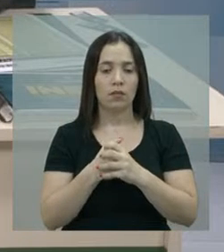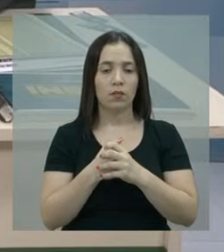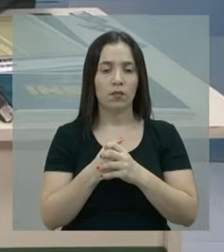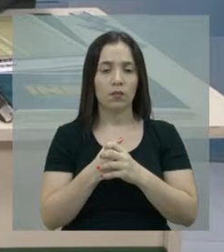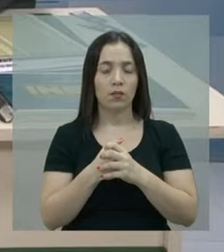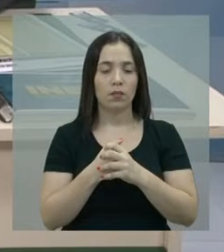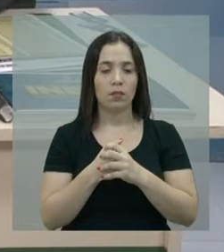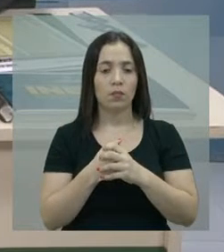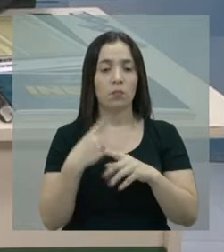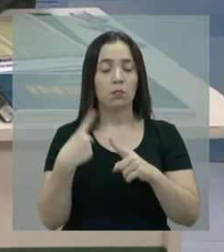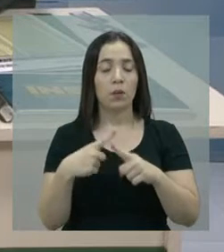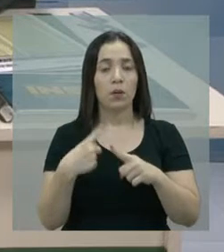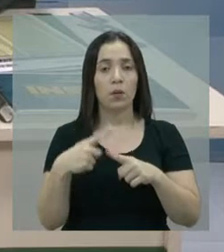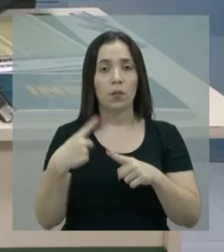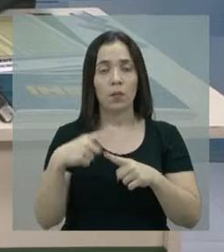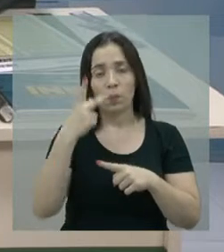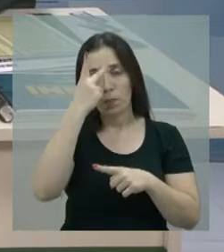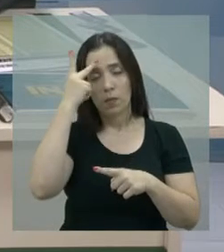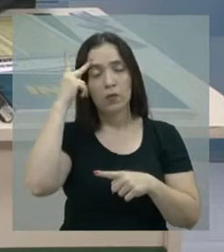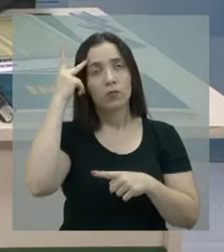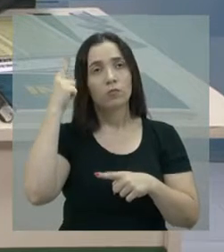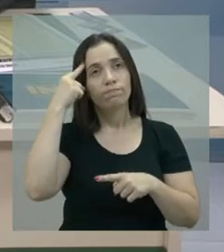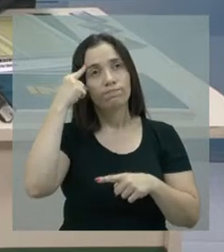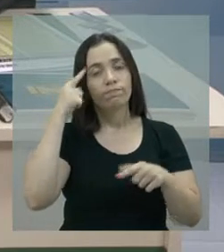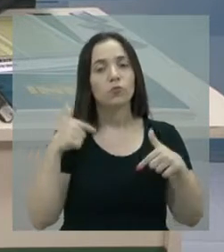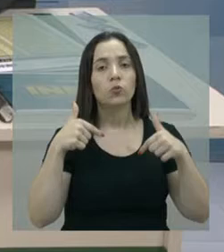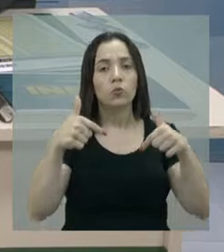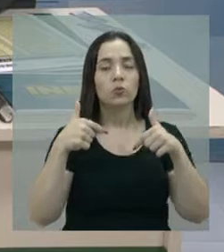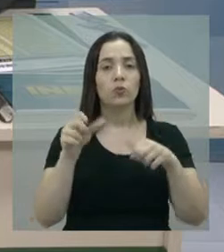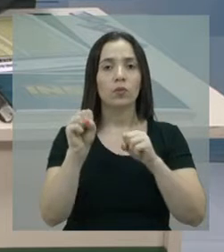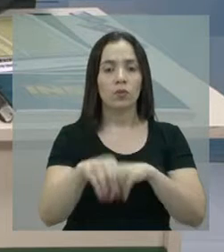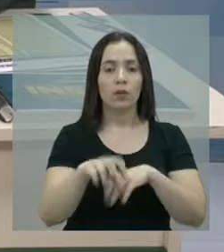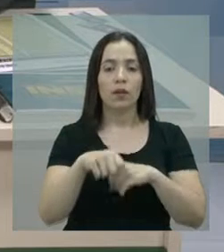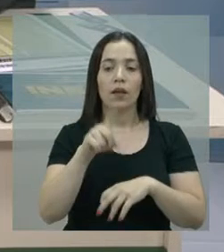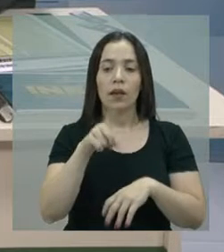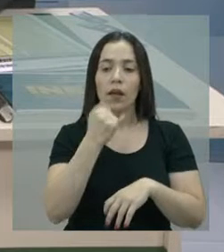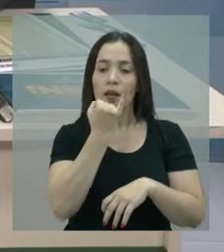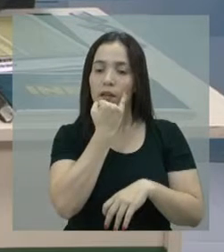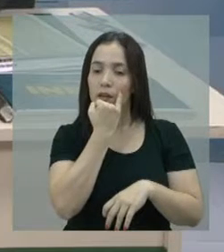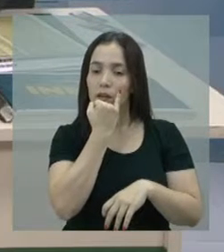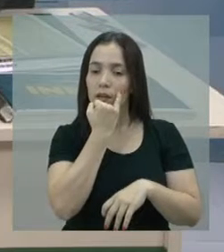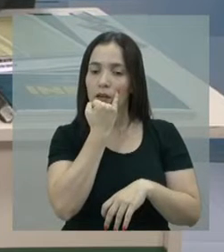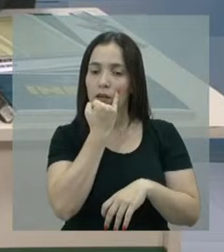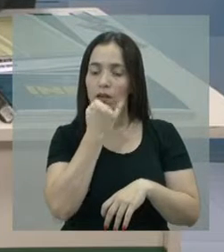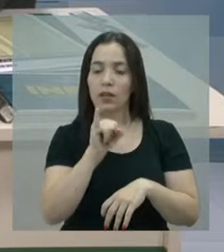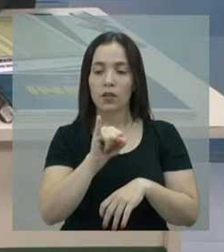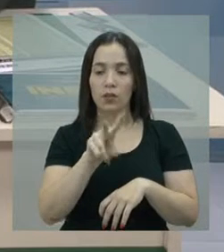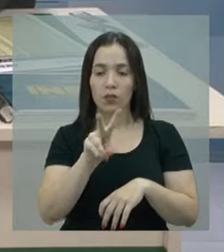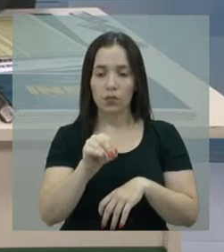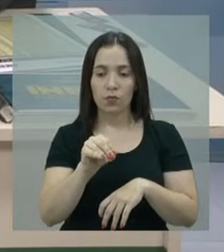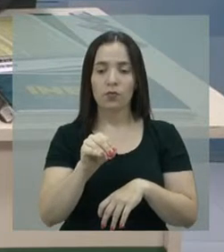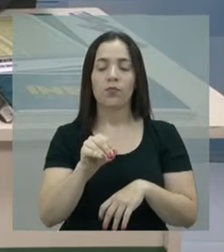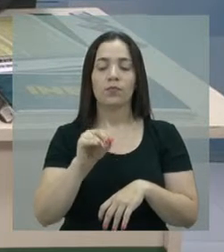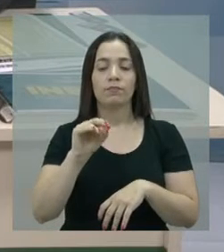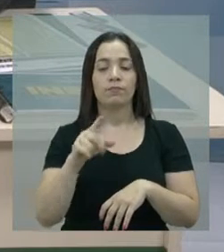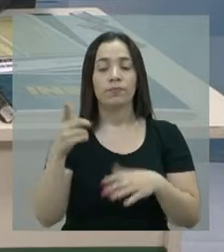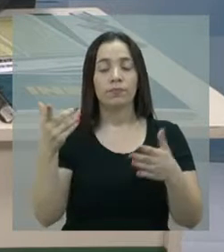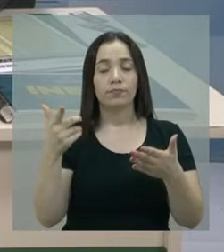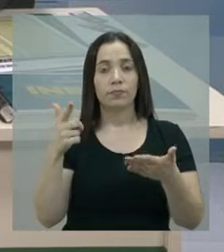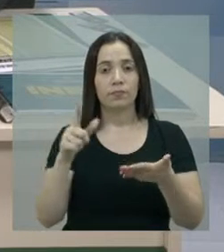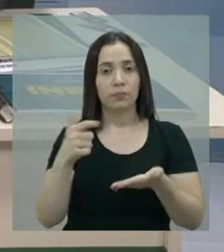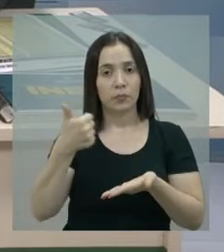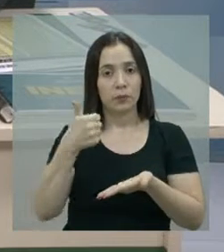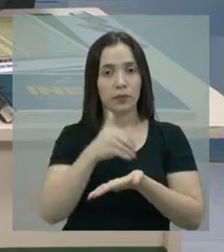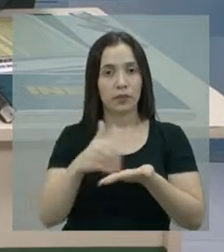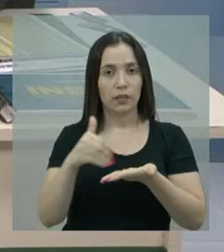que o cara que pensou a educação do Estado do Ceará, que era Ivo Gomes, Foi o primeiro Foi secretário. primeiro secretário do governo Roberto